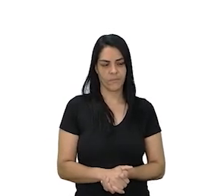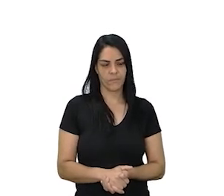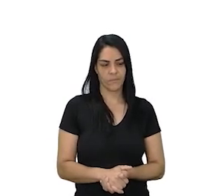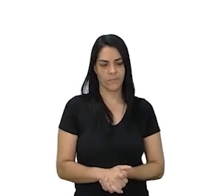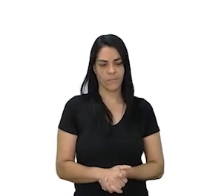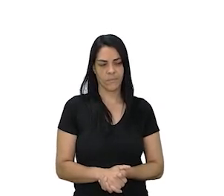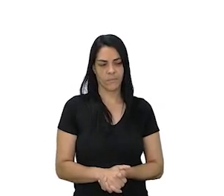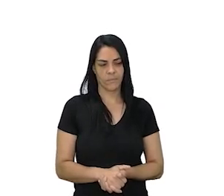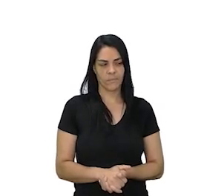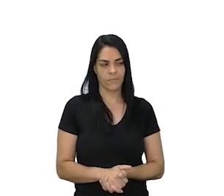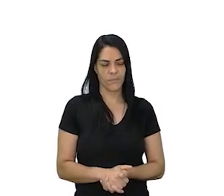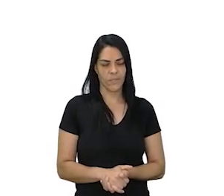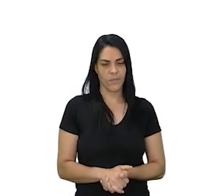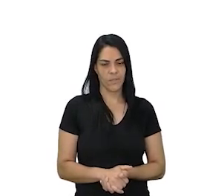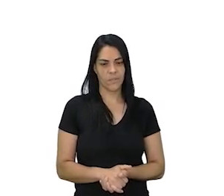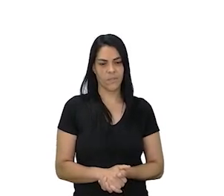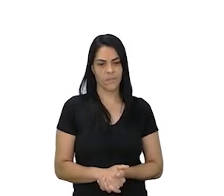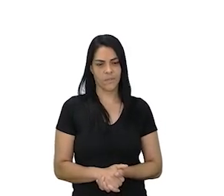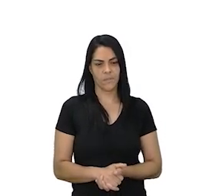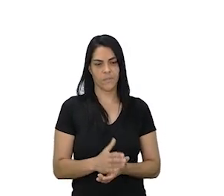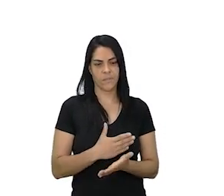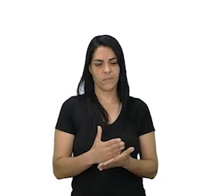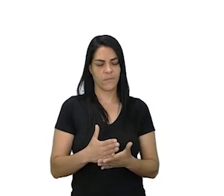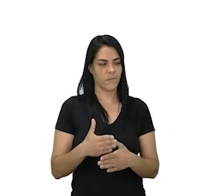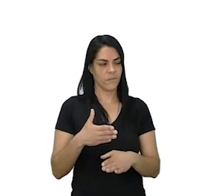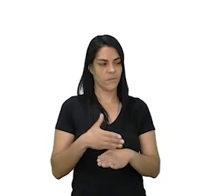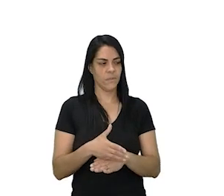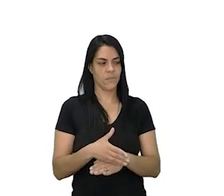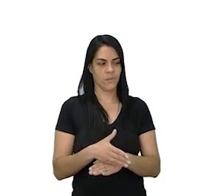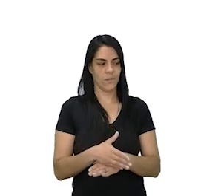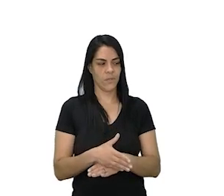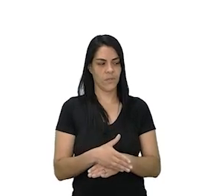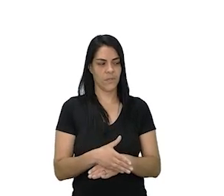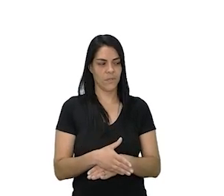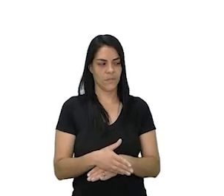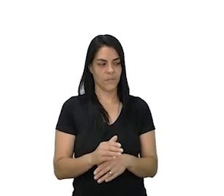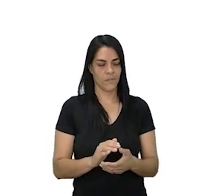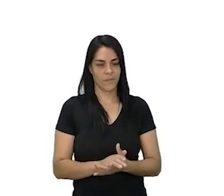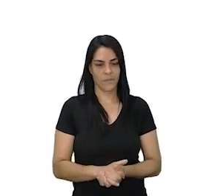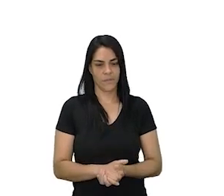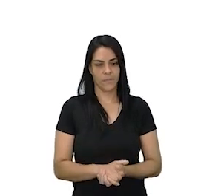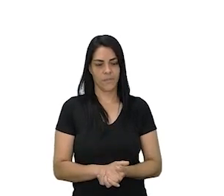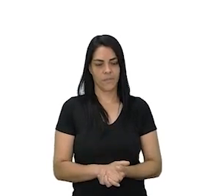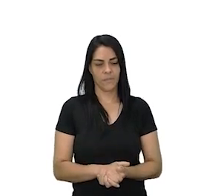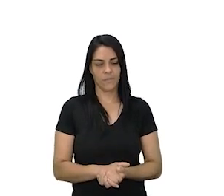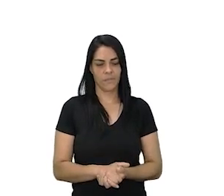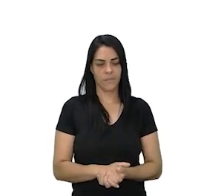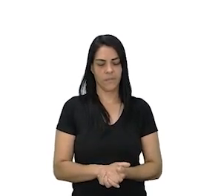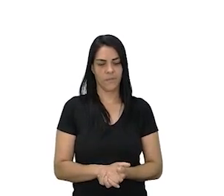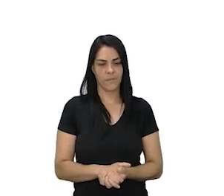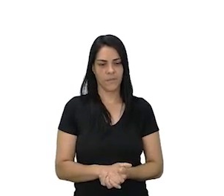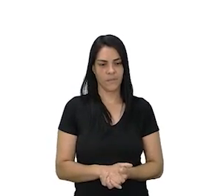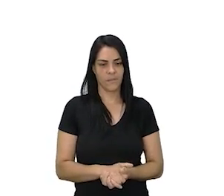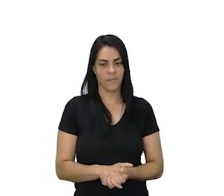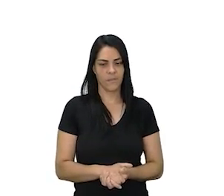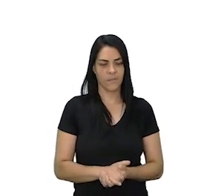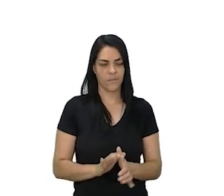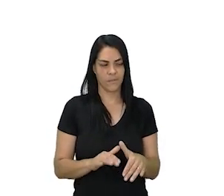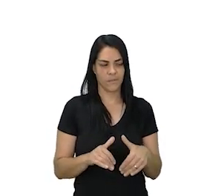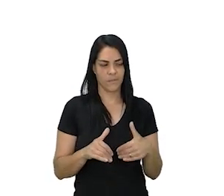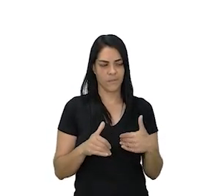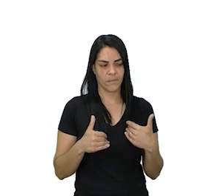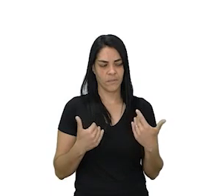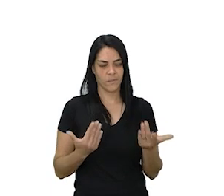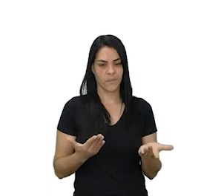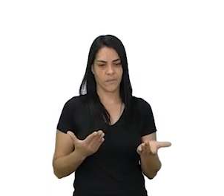aqui, o ponto de entrada e a parte da casinha da informação, tá? Então, eu posso